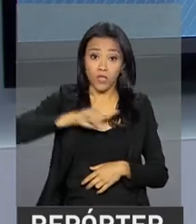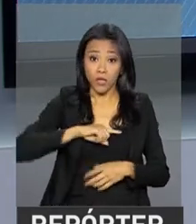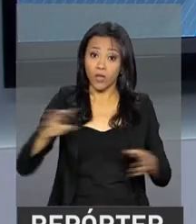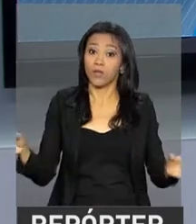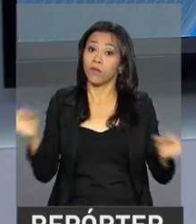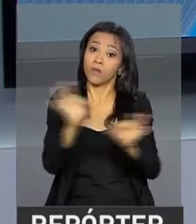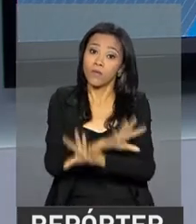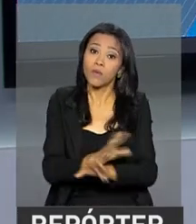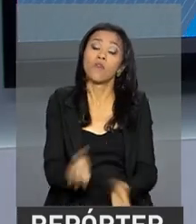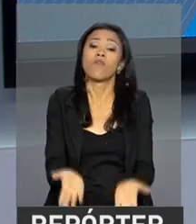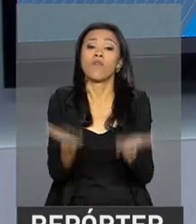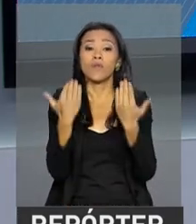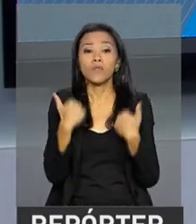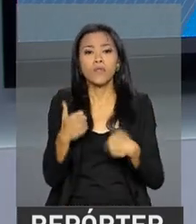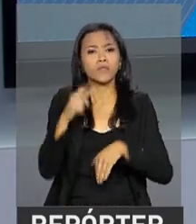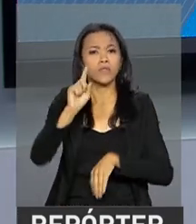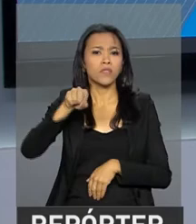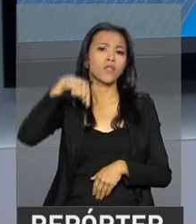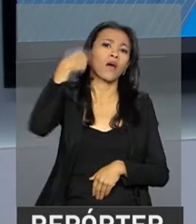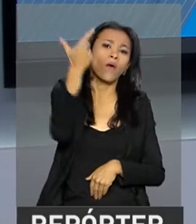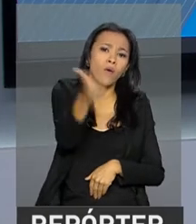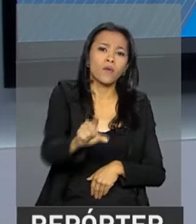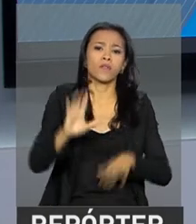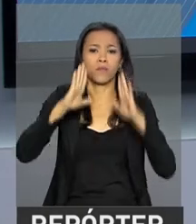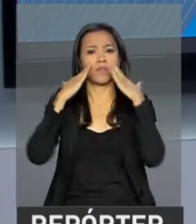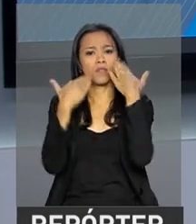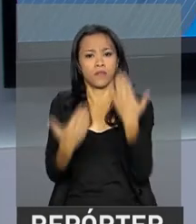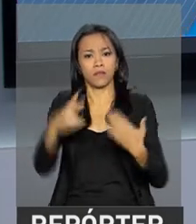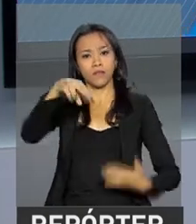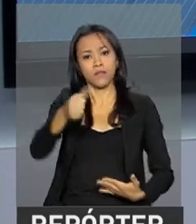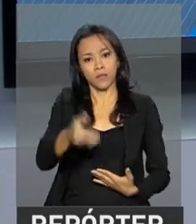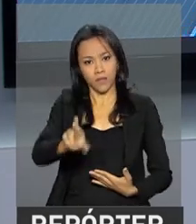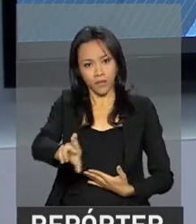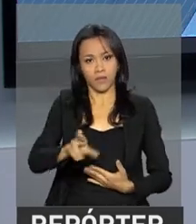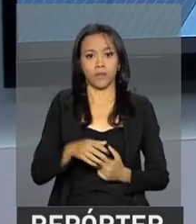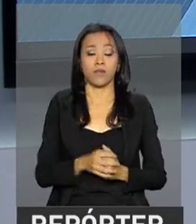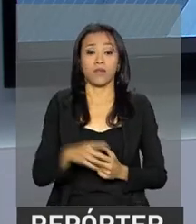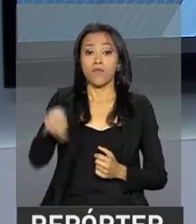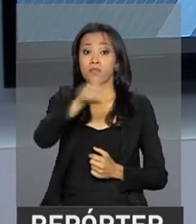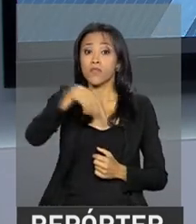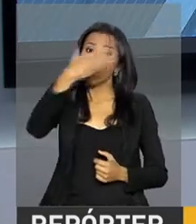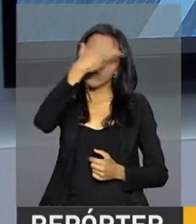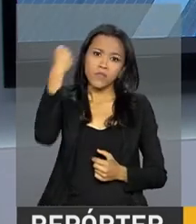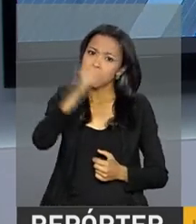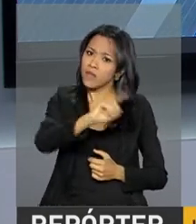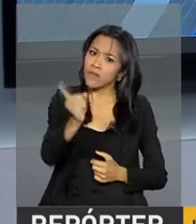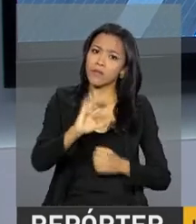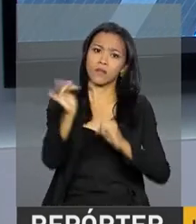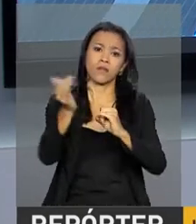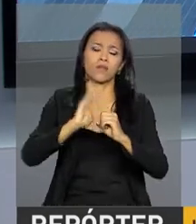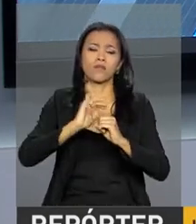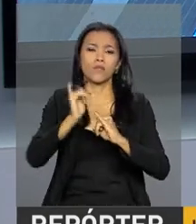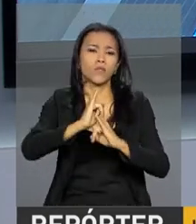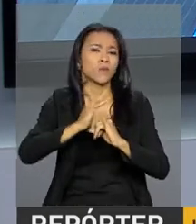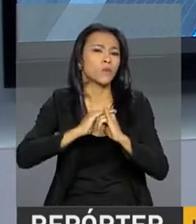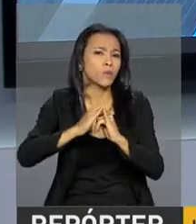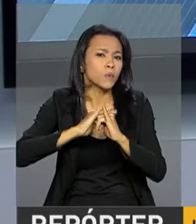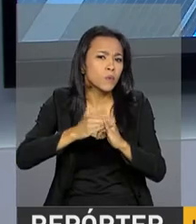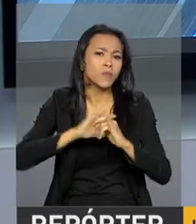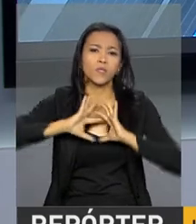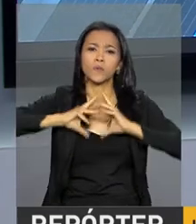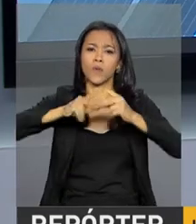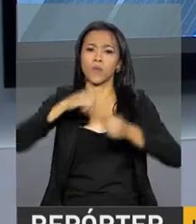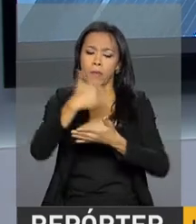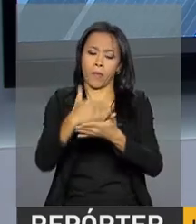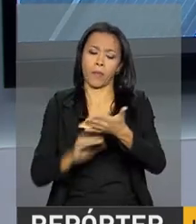ficamos por aqui. Voltamos em uma hora na próxima edição do Repórter NBR. Não esqueça que as nossas reportagens estão no YouTube e